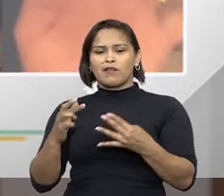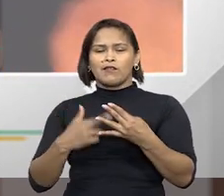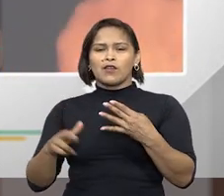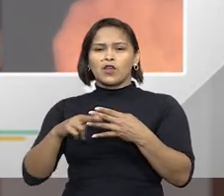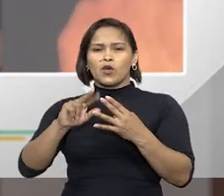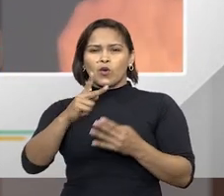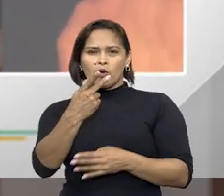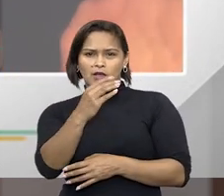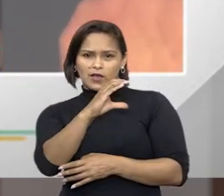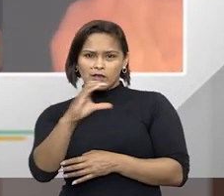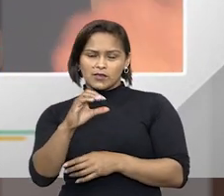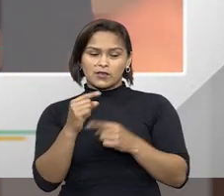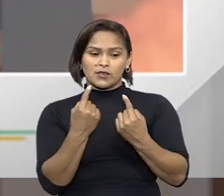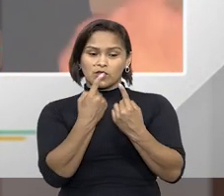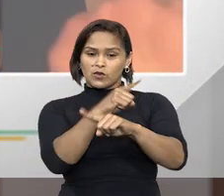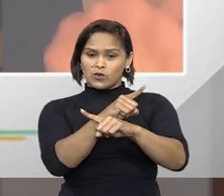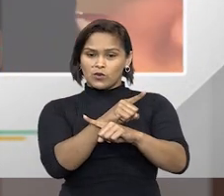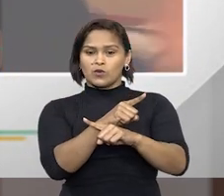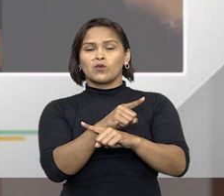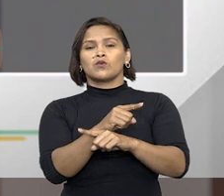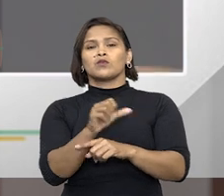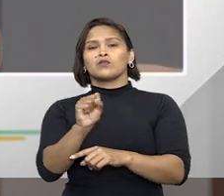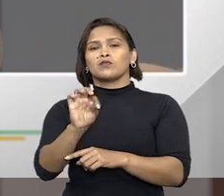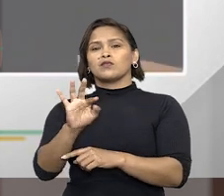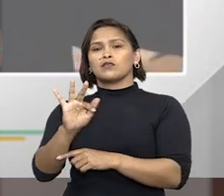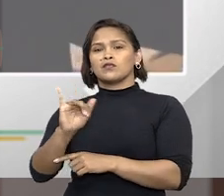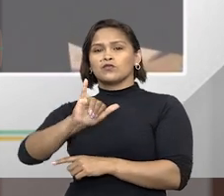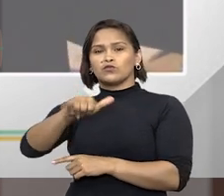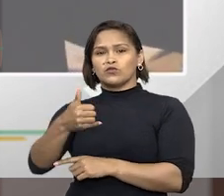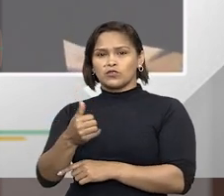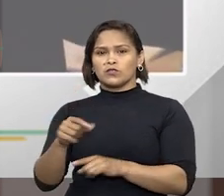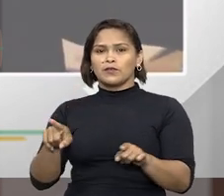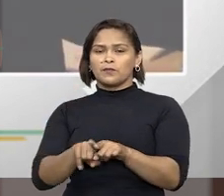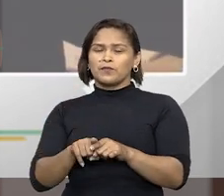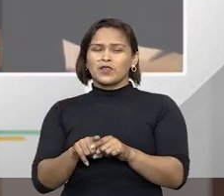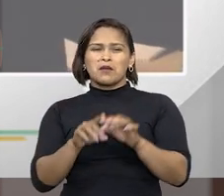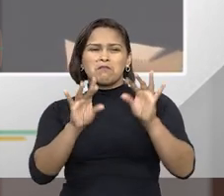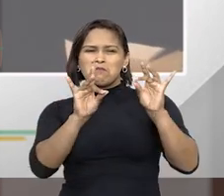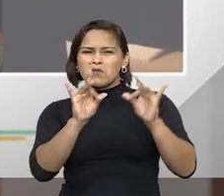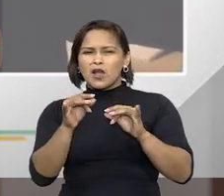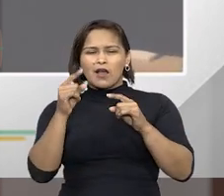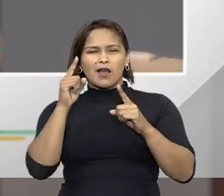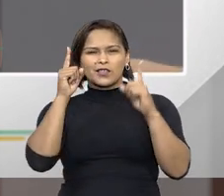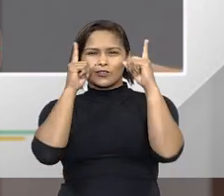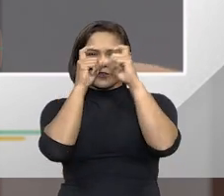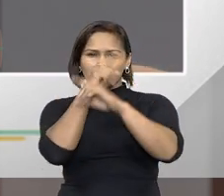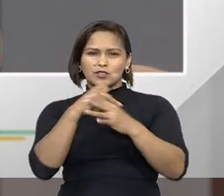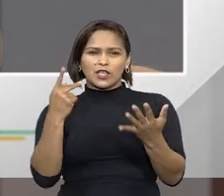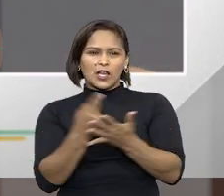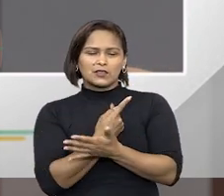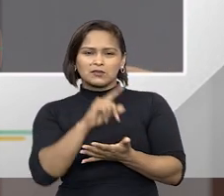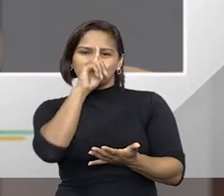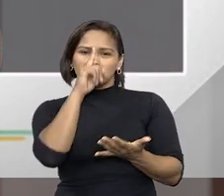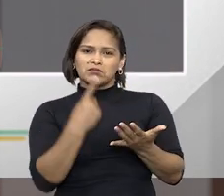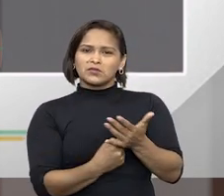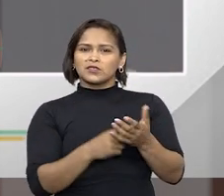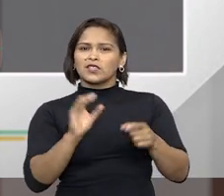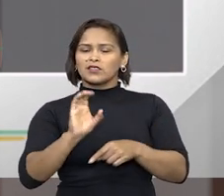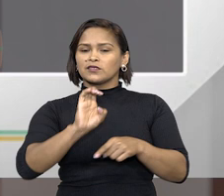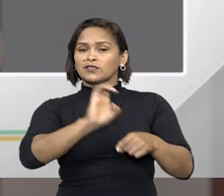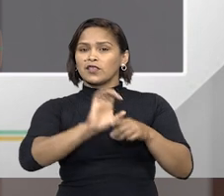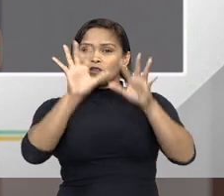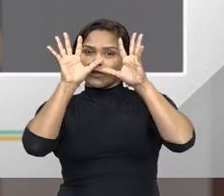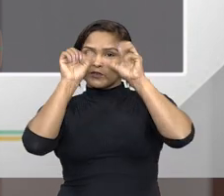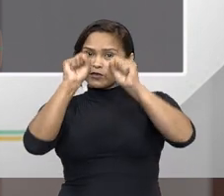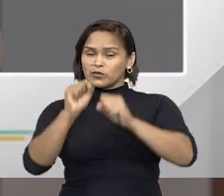decisão do Superior Tribunal de Justiça. Muito raramente pode uma decisão estadual ou de um tribunal regional federal, aqui e